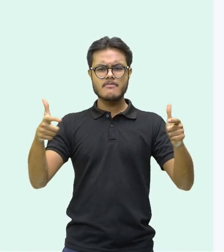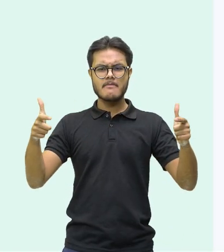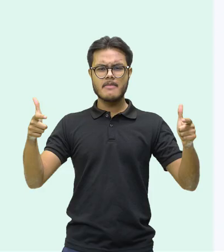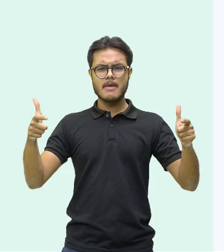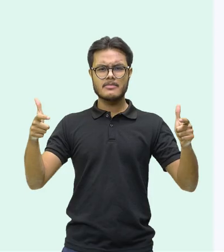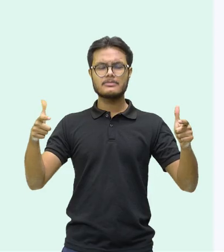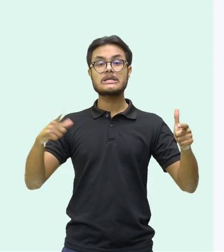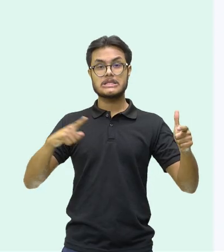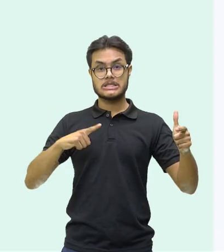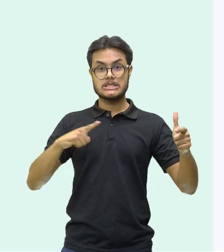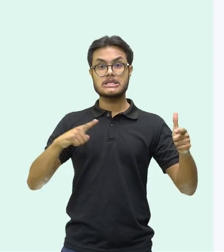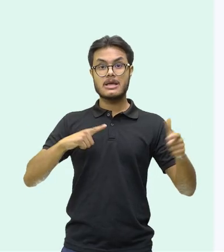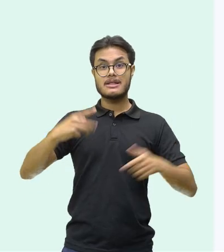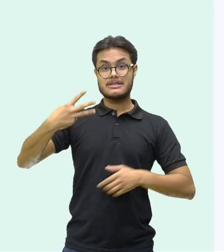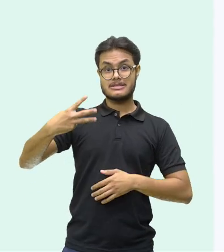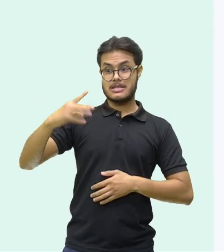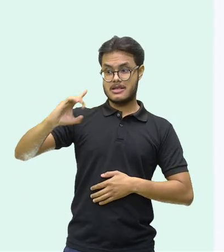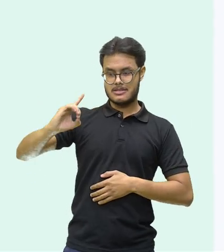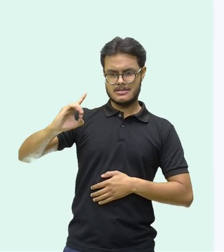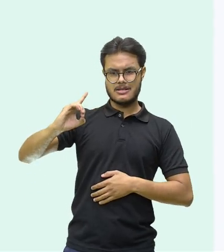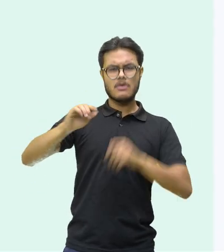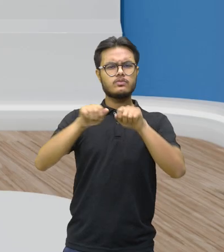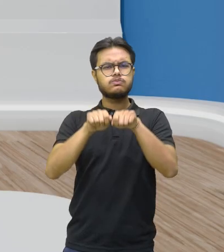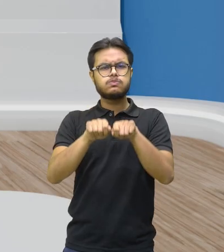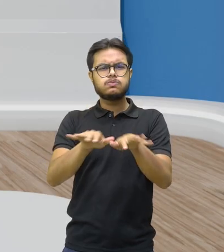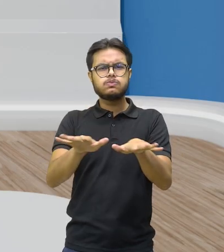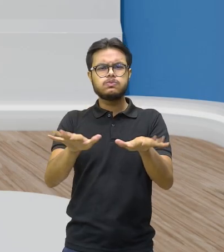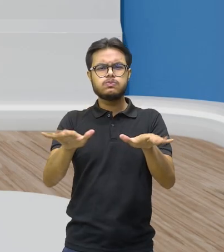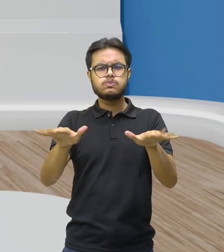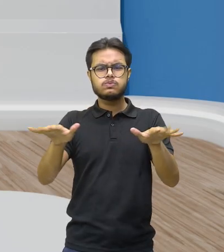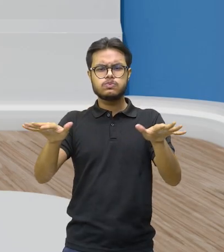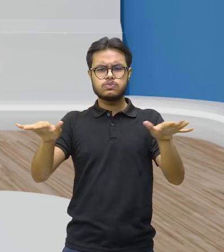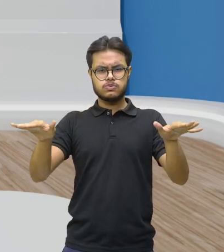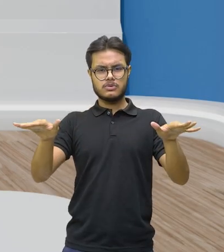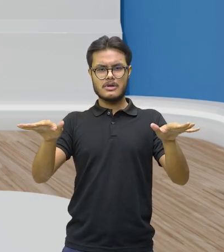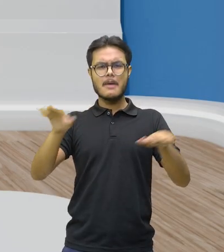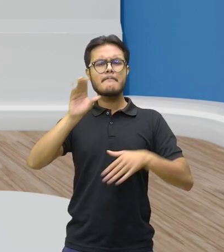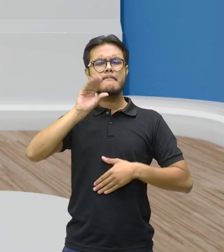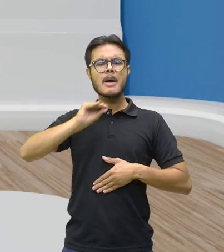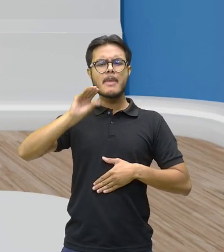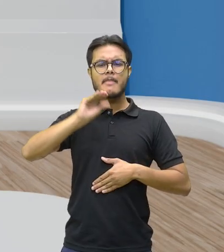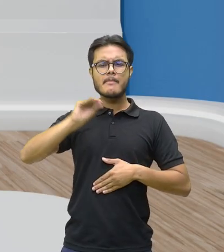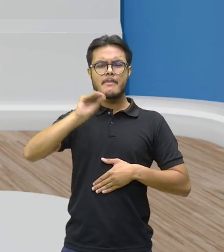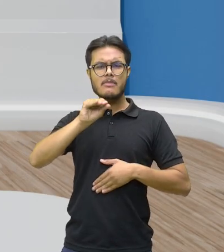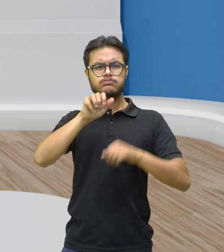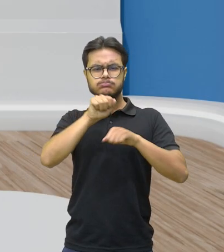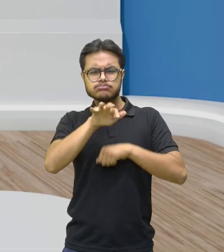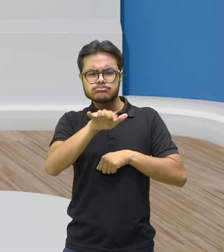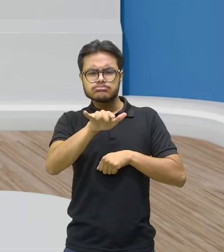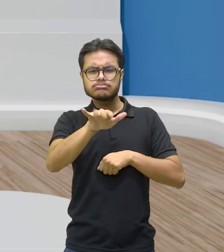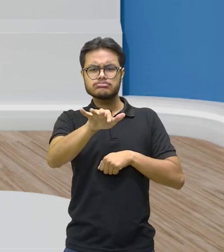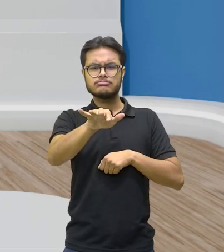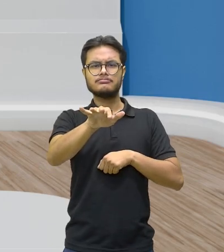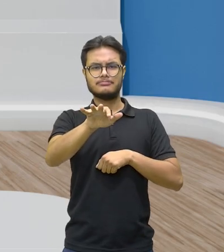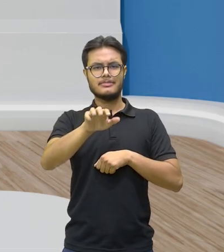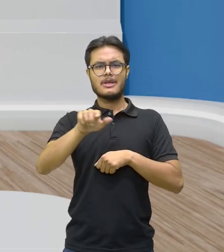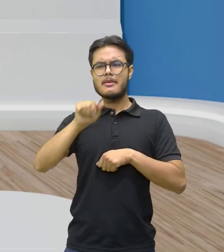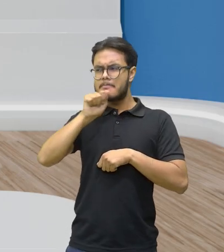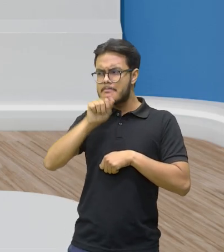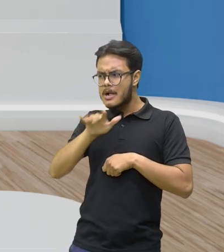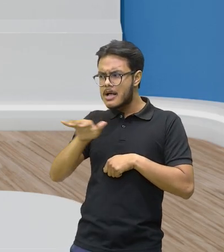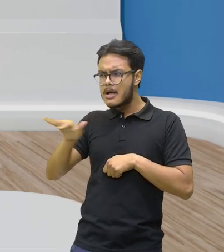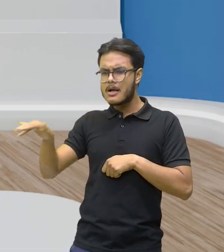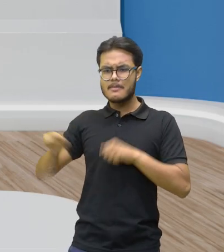onda tridimensional, porque ela se propaga para todos os lados. Quando você fala, a pessoa que está na sua frente consegue ouvir você? Consegue. Quem está